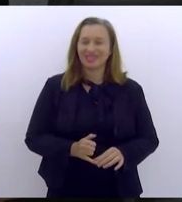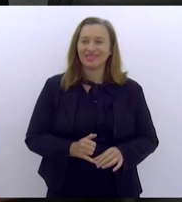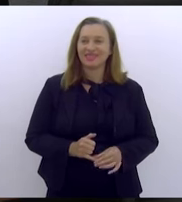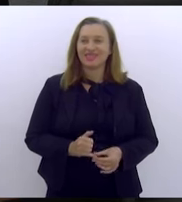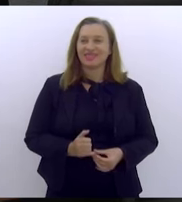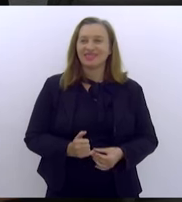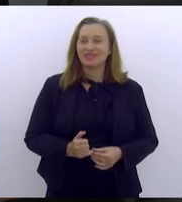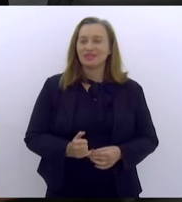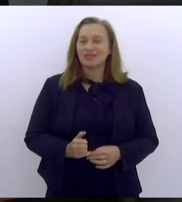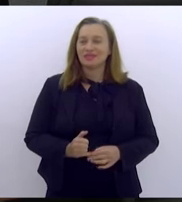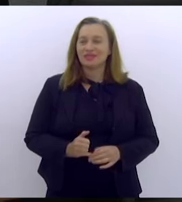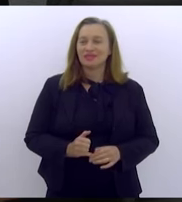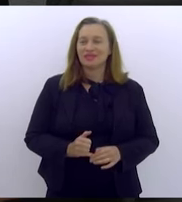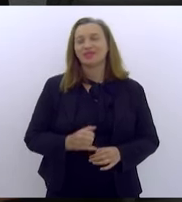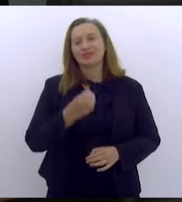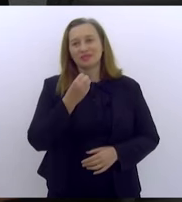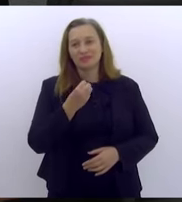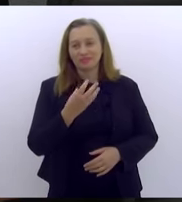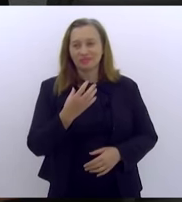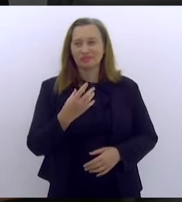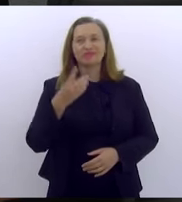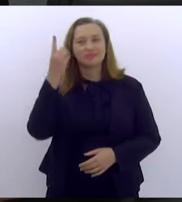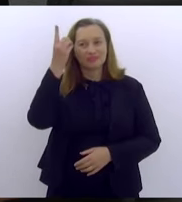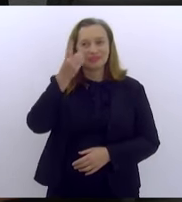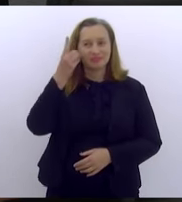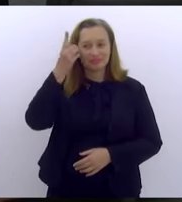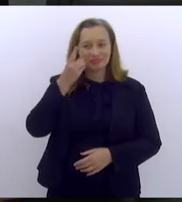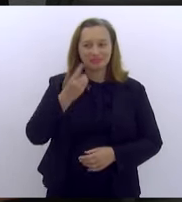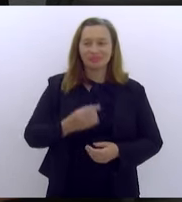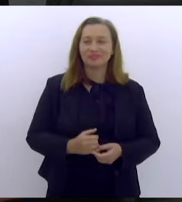Depois, tá? Tá bom, deputado.